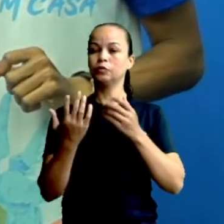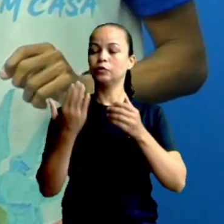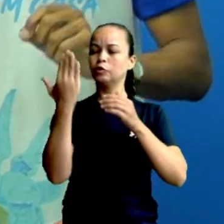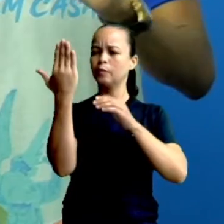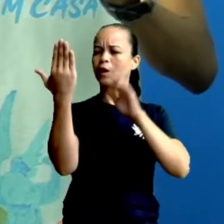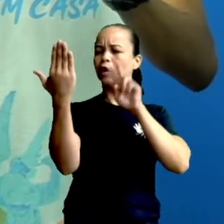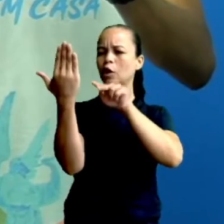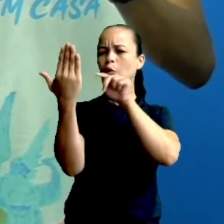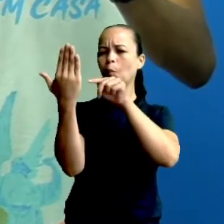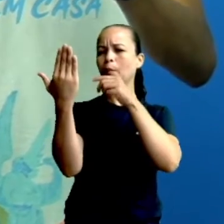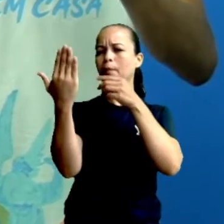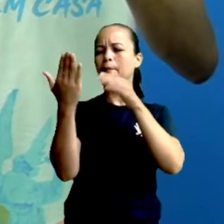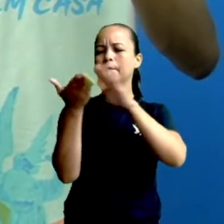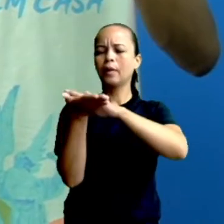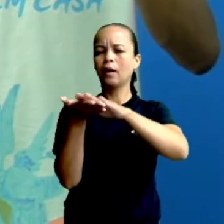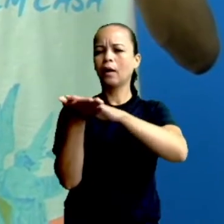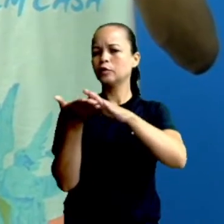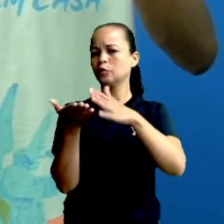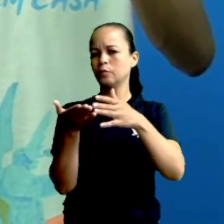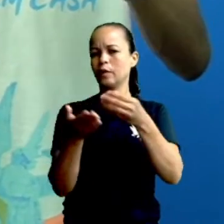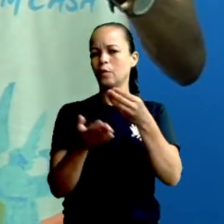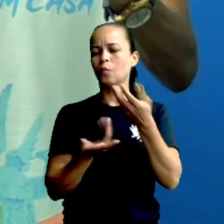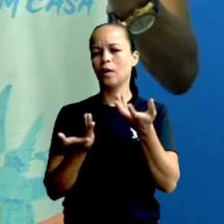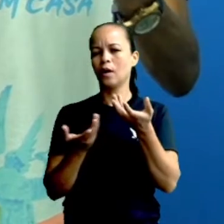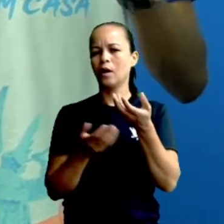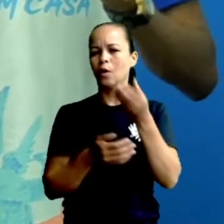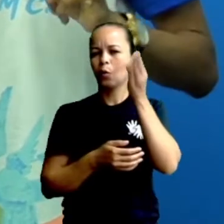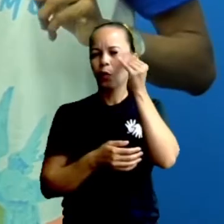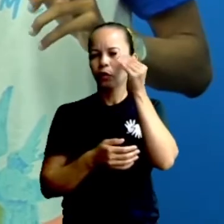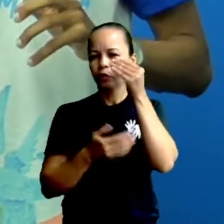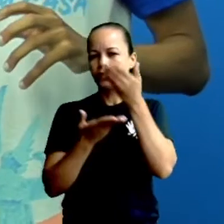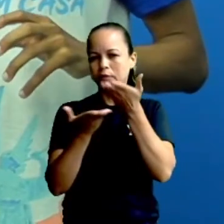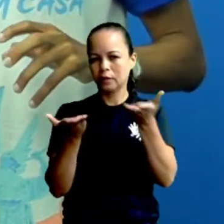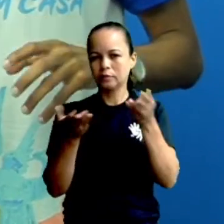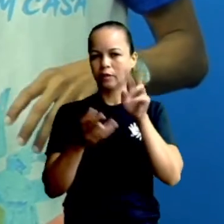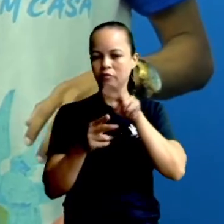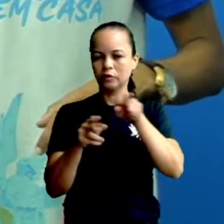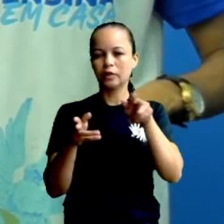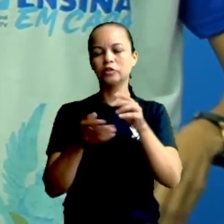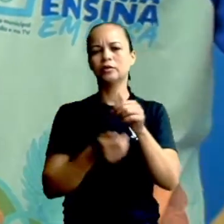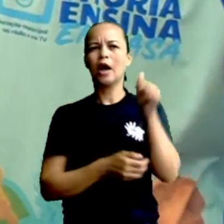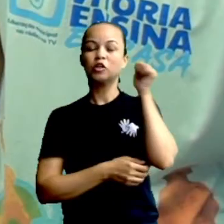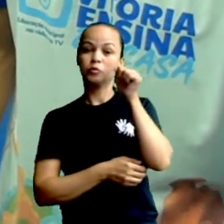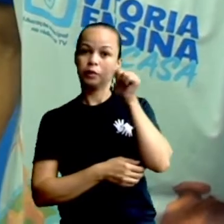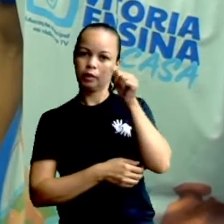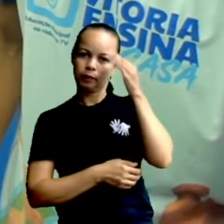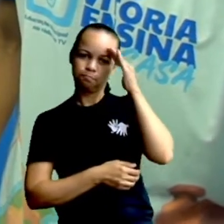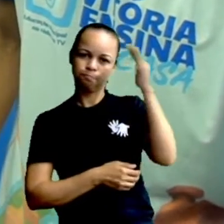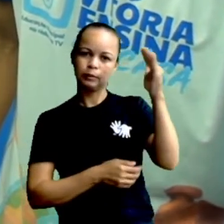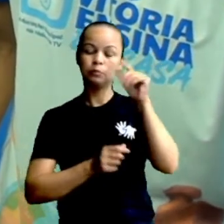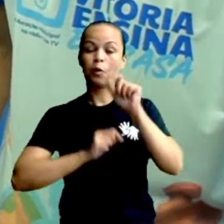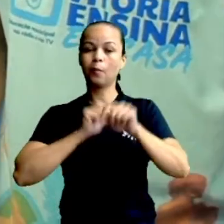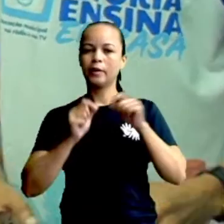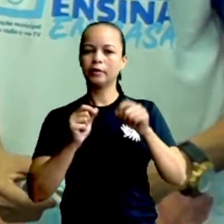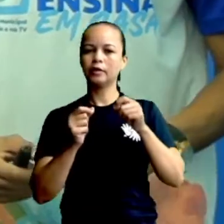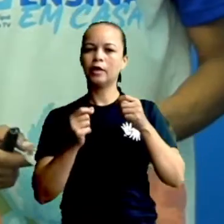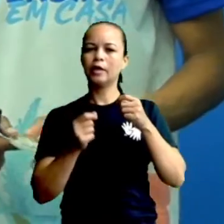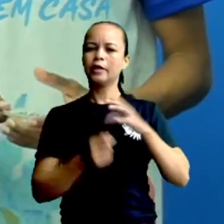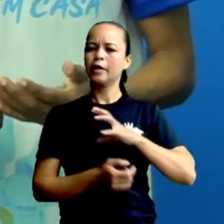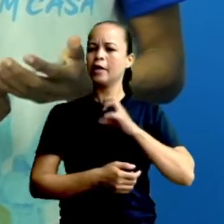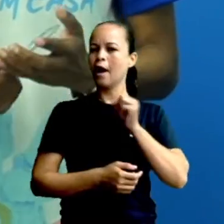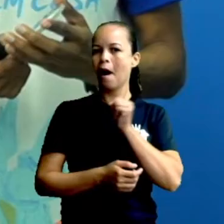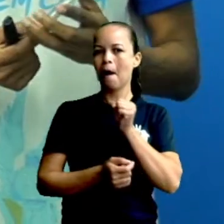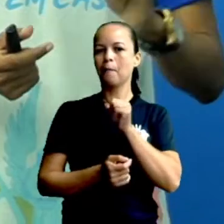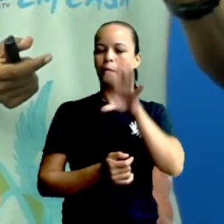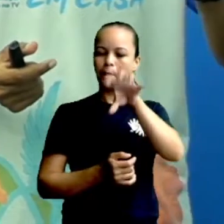bem interessante. Gente, as meninas principalmente, que adoram pegar um espelho, né? Pega